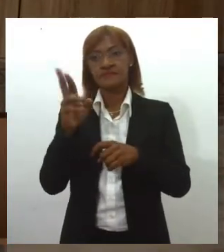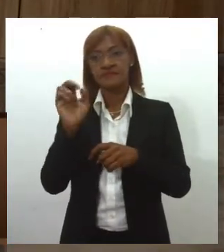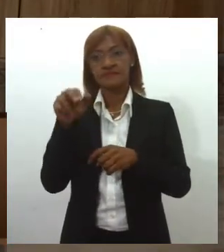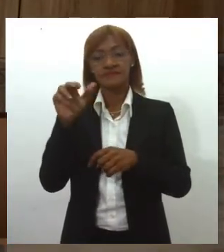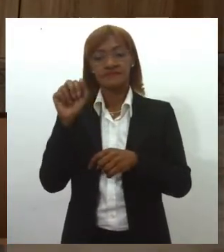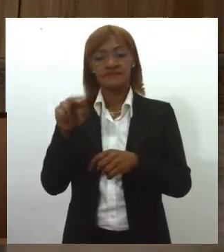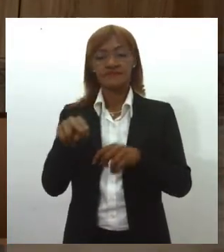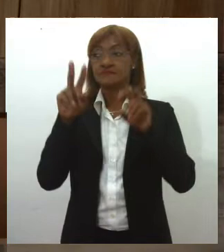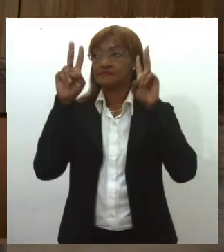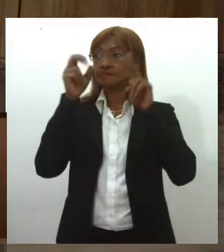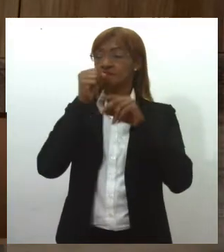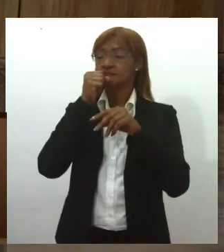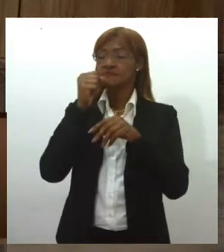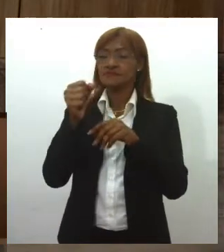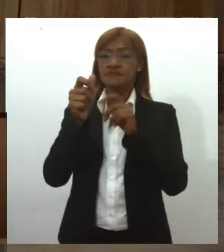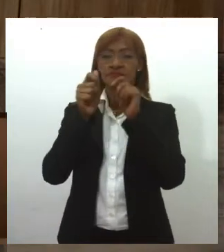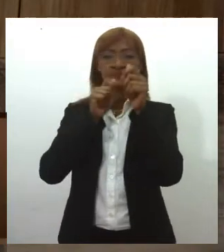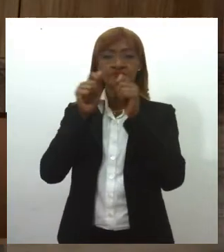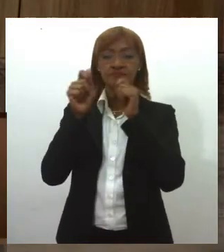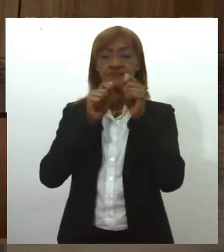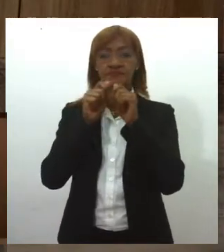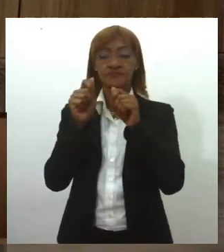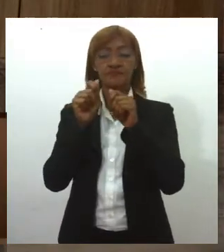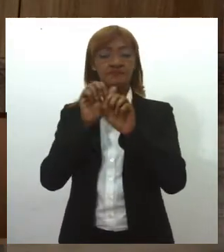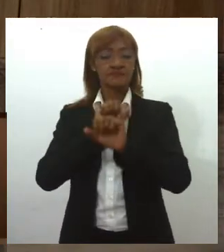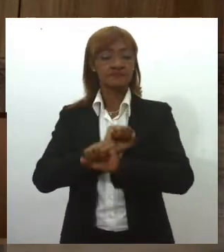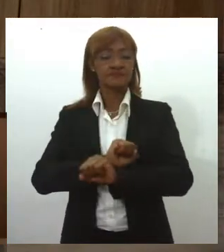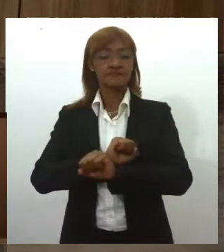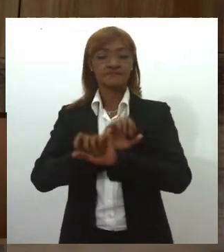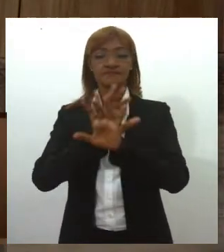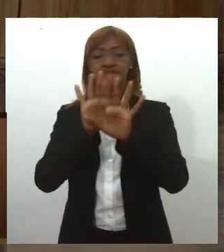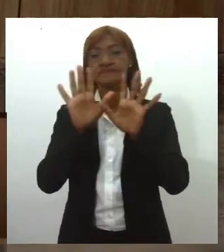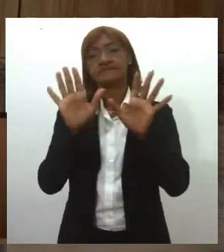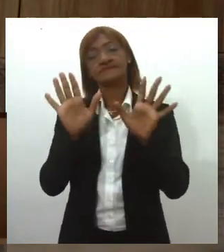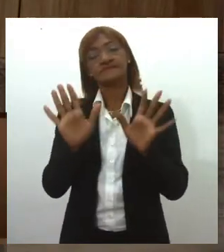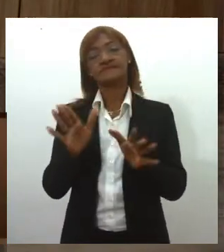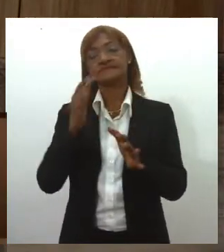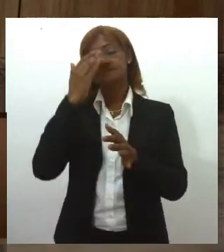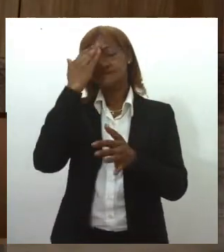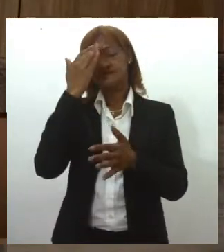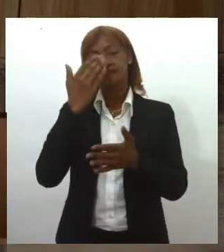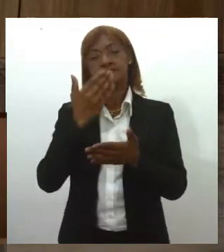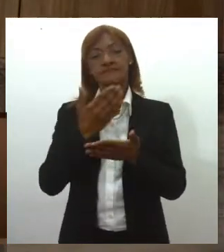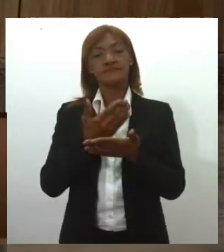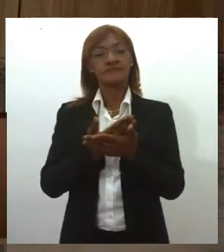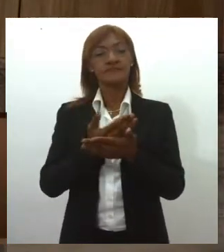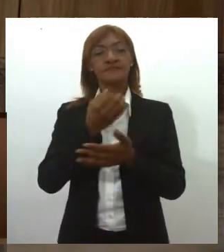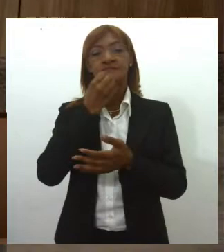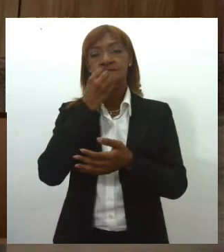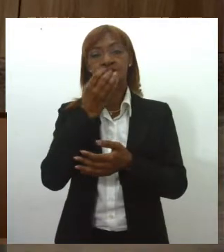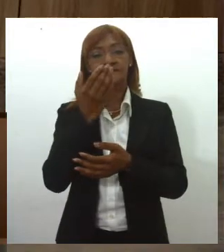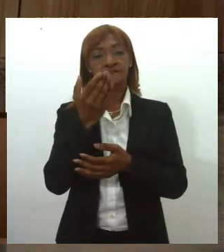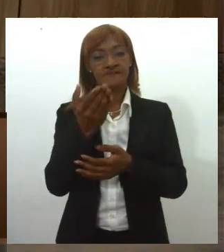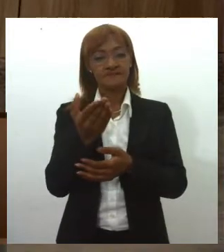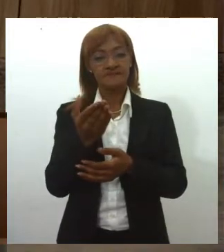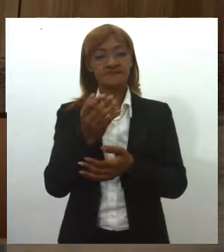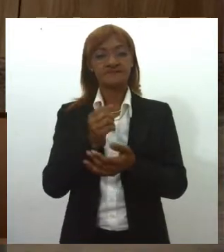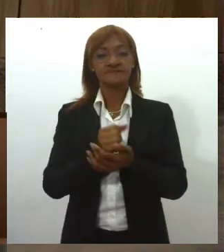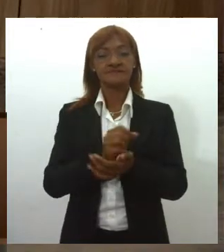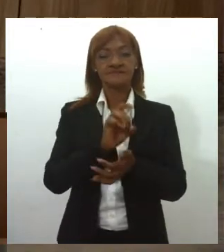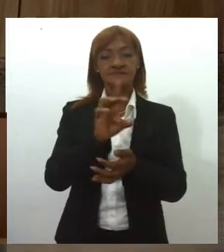Pauta. Foi uma entrevista muito esclarecedora. Eu tenho certeza que plantou uma sementinha em casa aí, na mente de quem